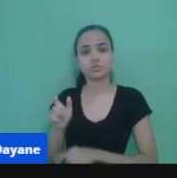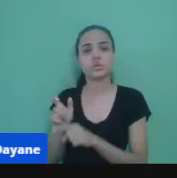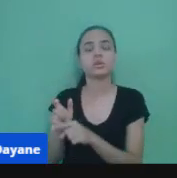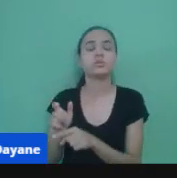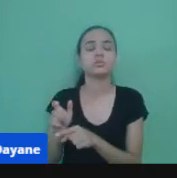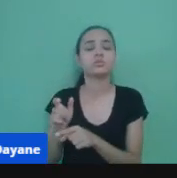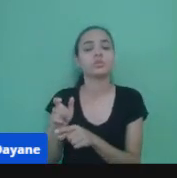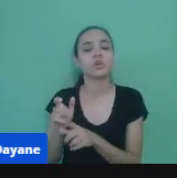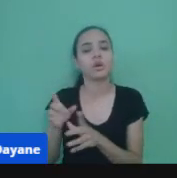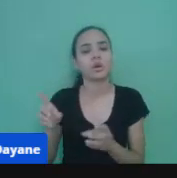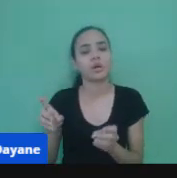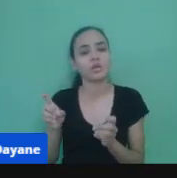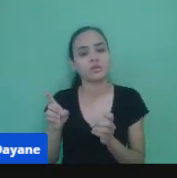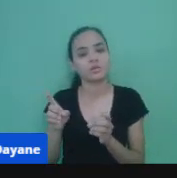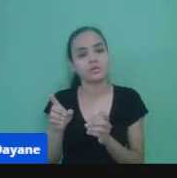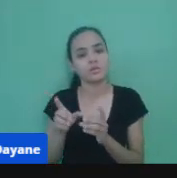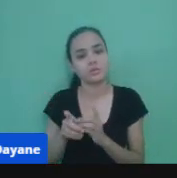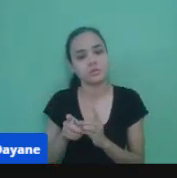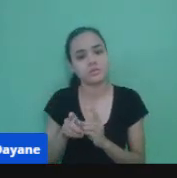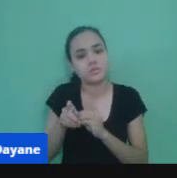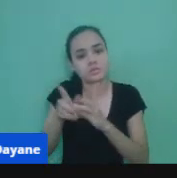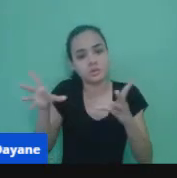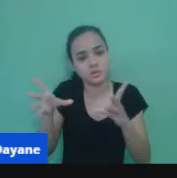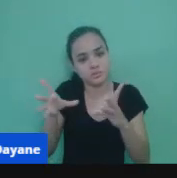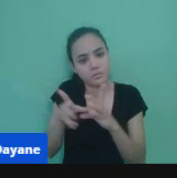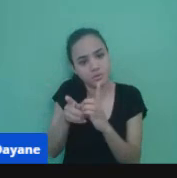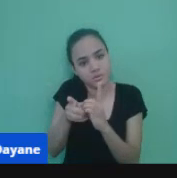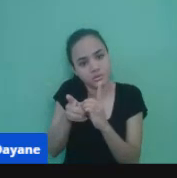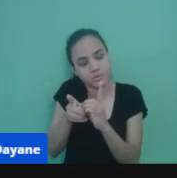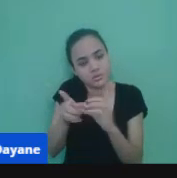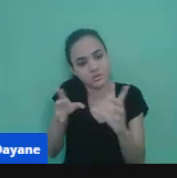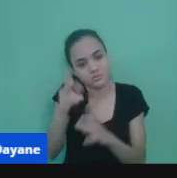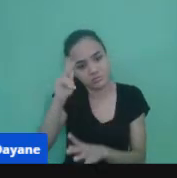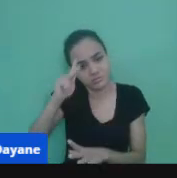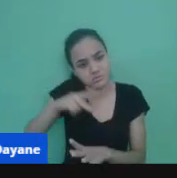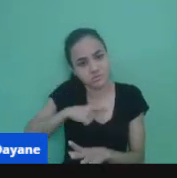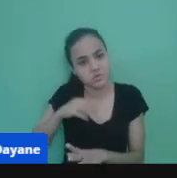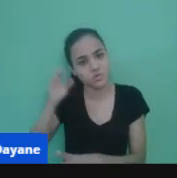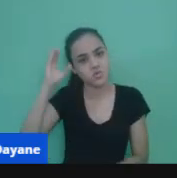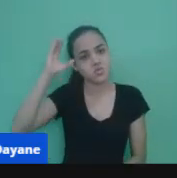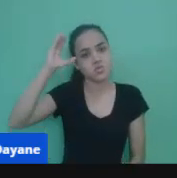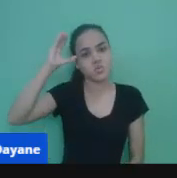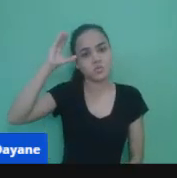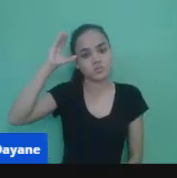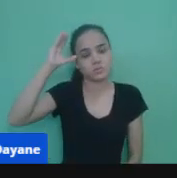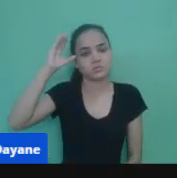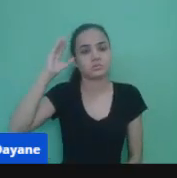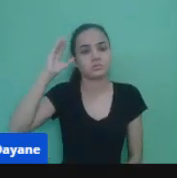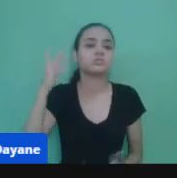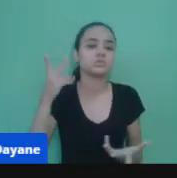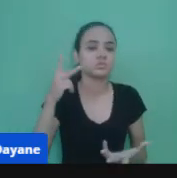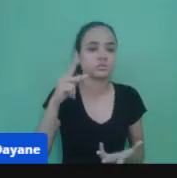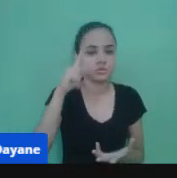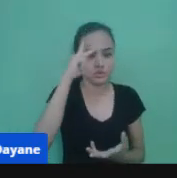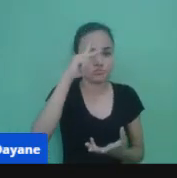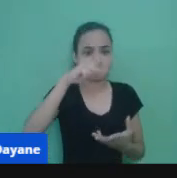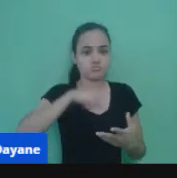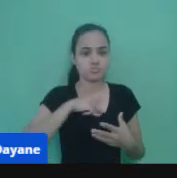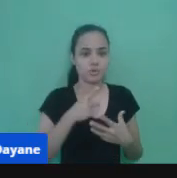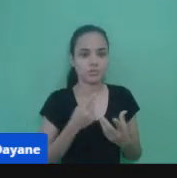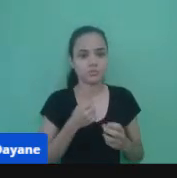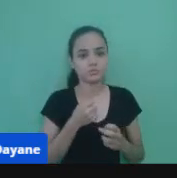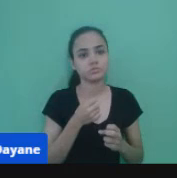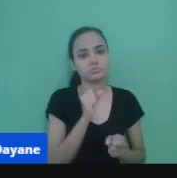democratizado e consciente de si e dos mecanismos de produção e de funcionamento do mundo. Eu acho